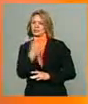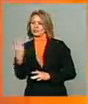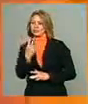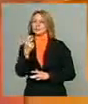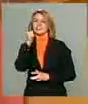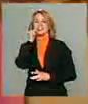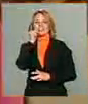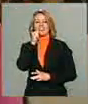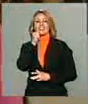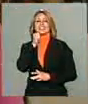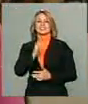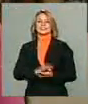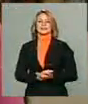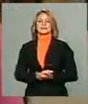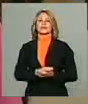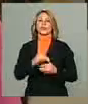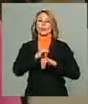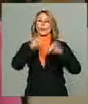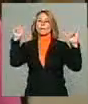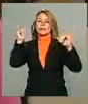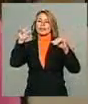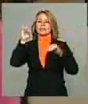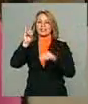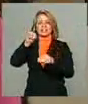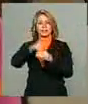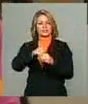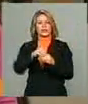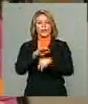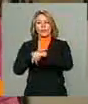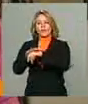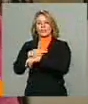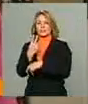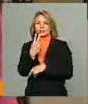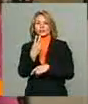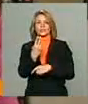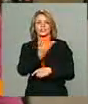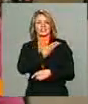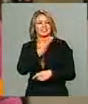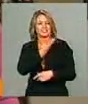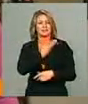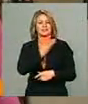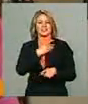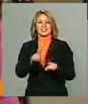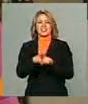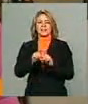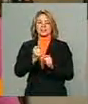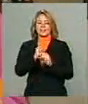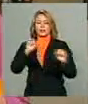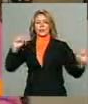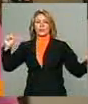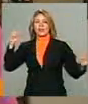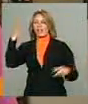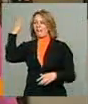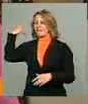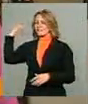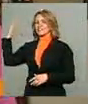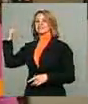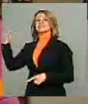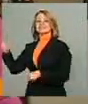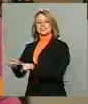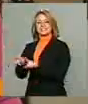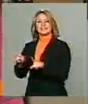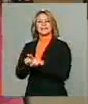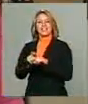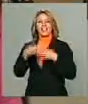divas o programa inclusão conversa agora com duas grandes amigas e duas grandes talentosas e